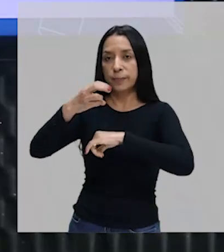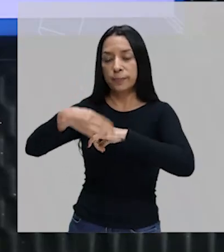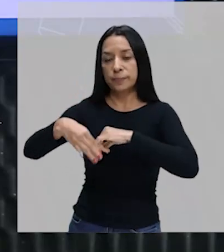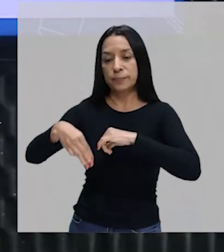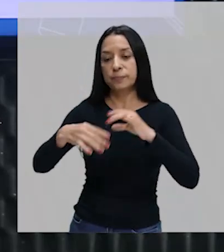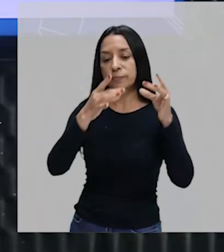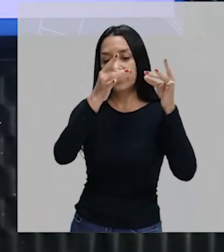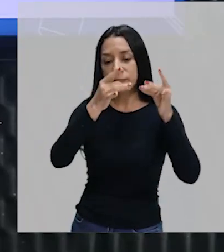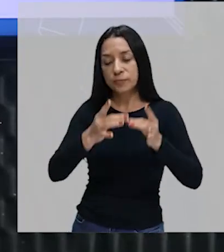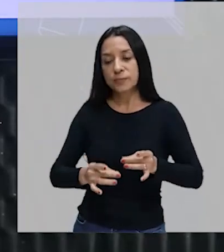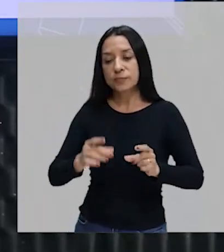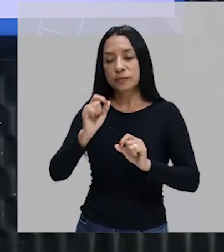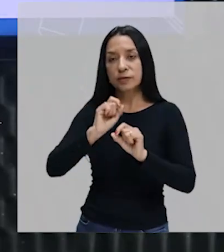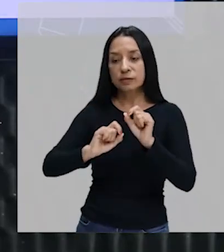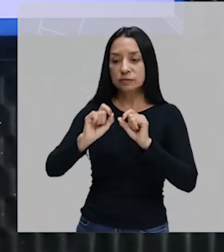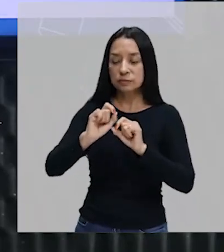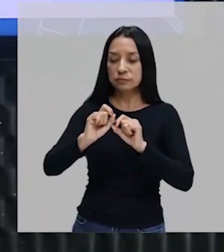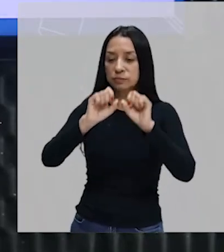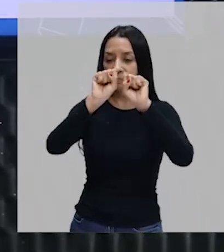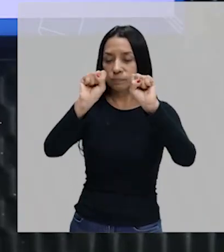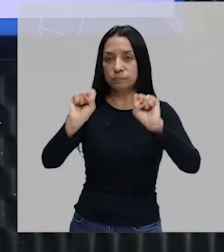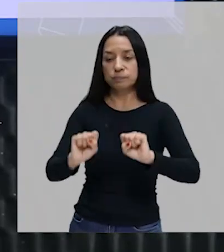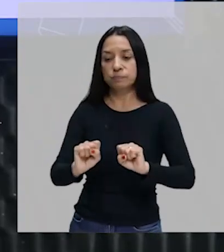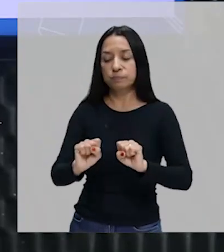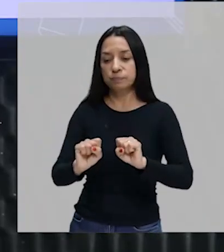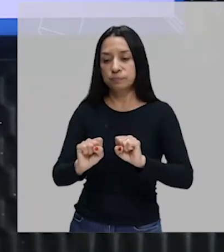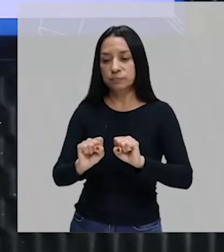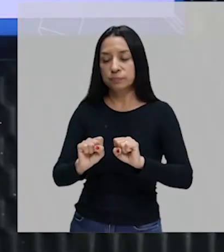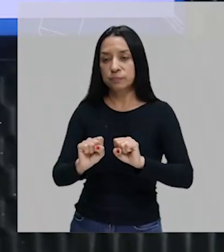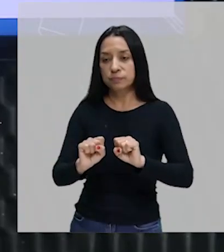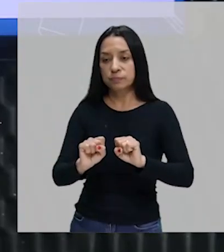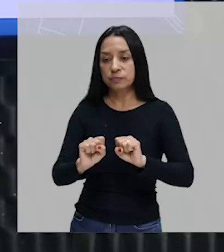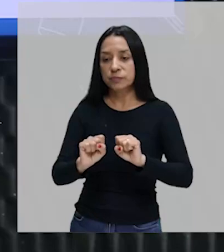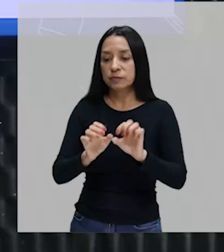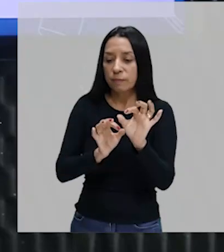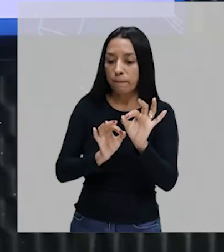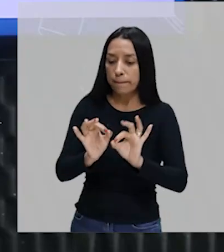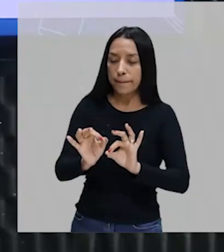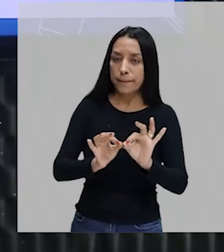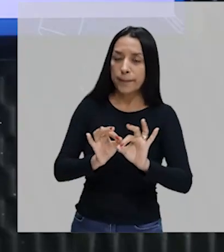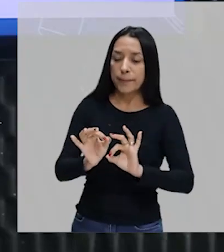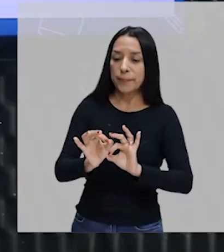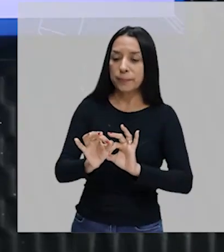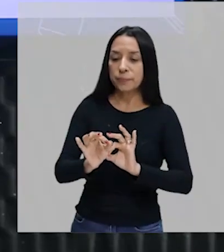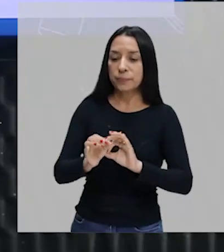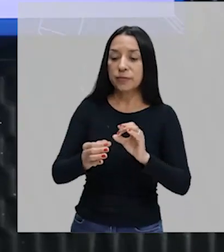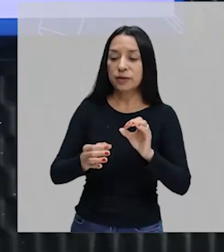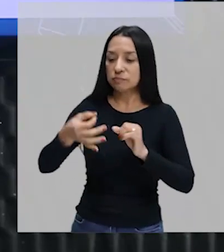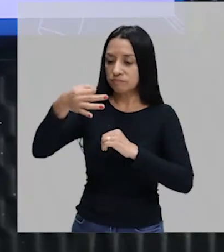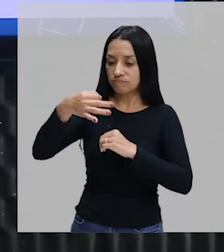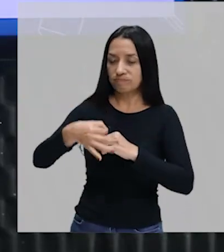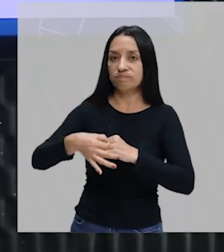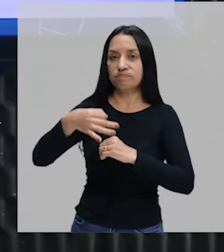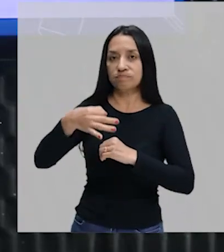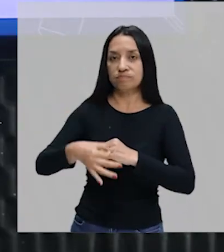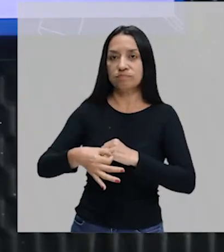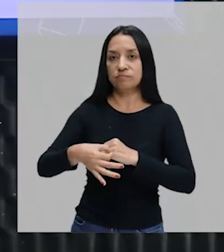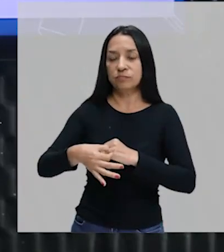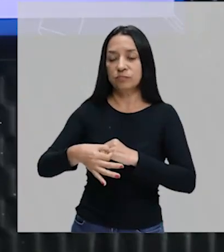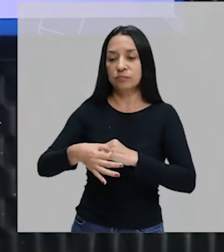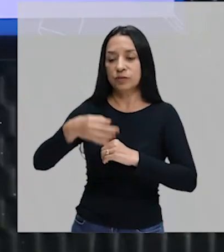detalhe é que para esse sistema funcionar de uma forma correta,